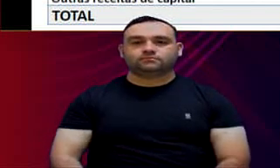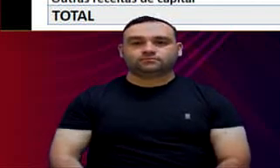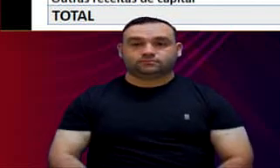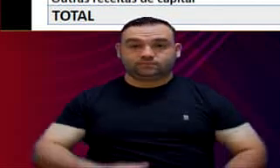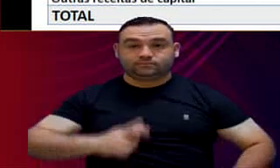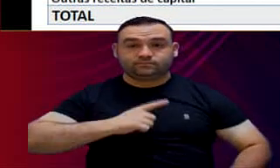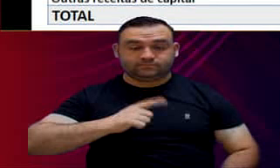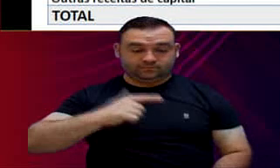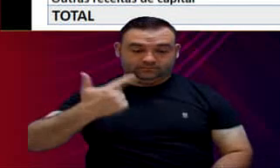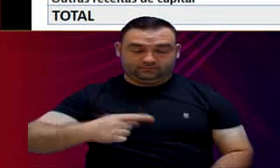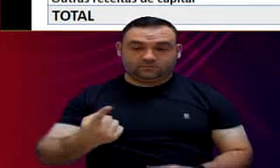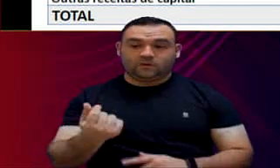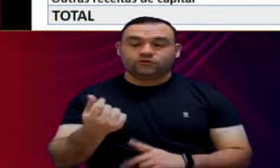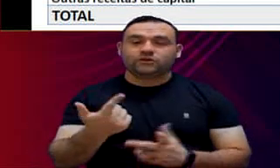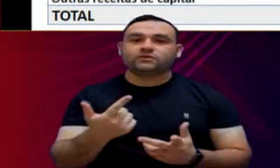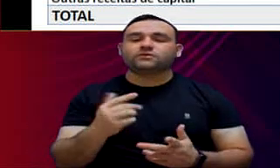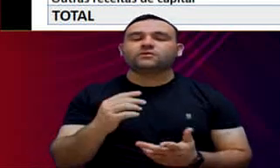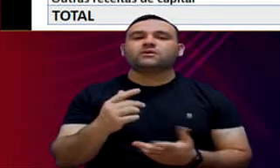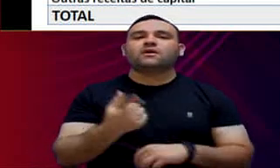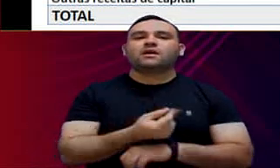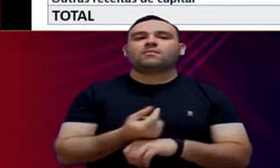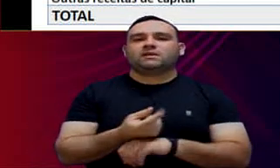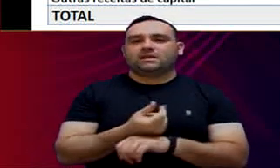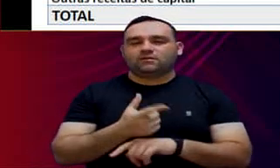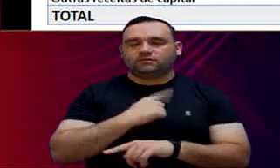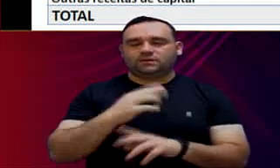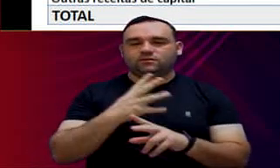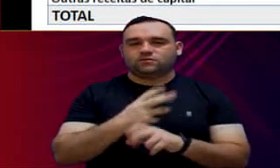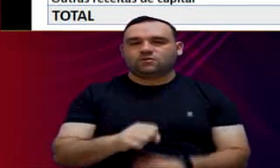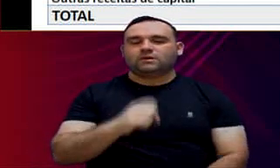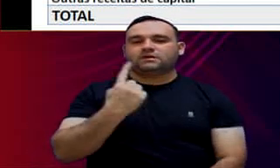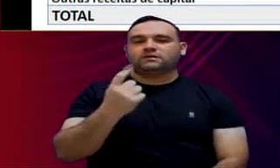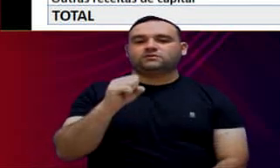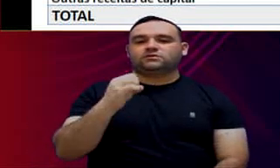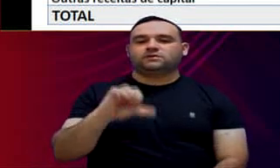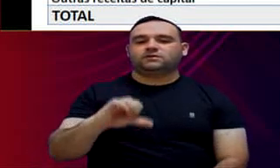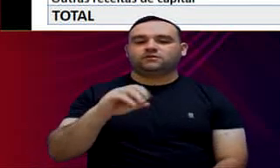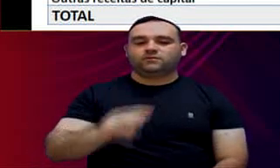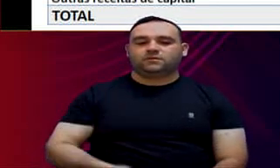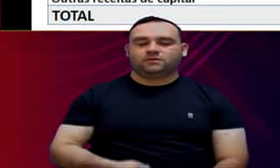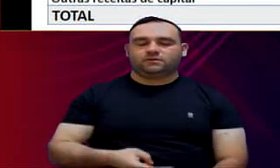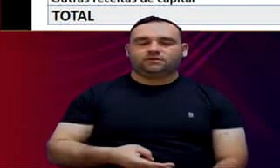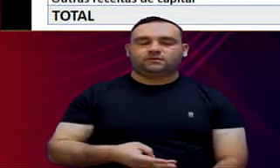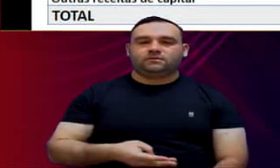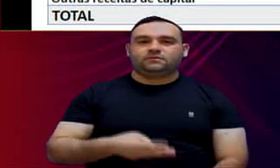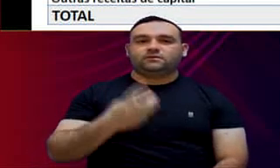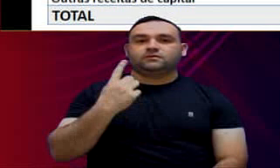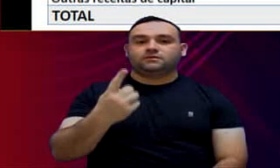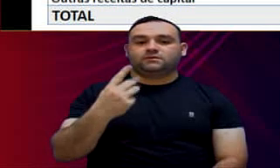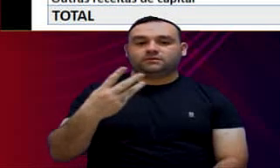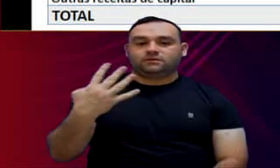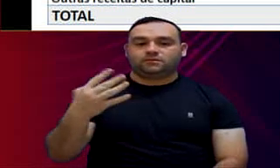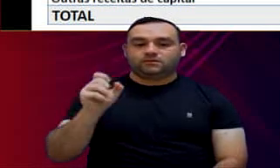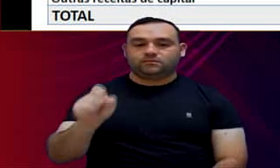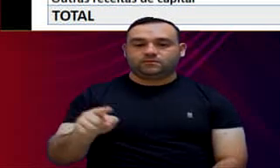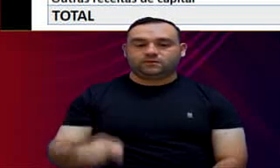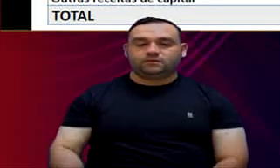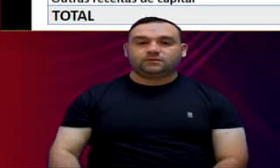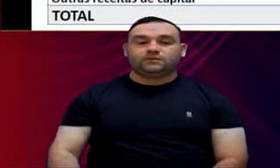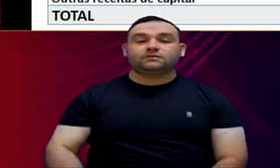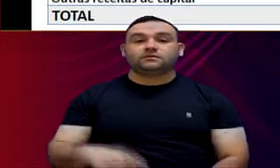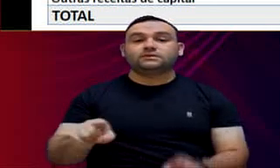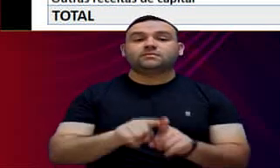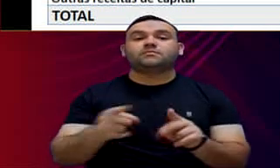daí nós temos a receita de Capital a operação de crédito totalizando aqui 189 milhões 134 mil